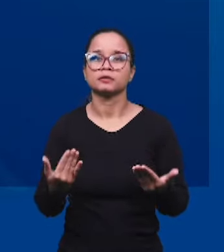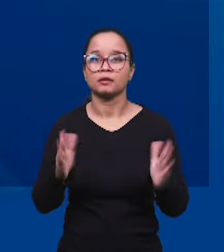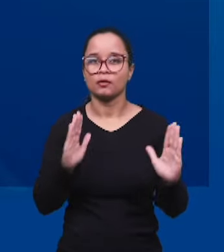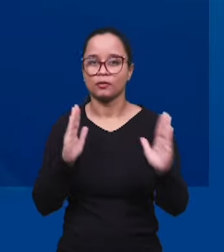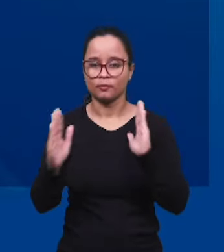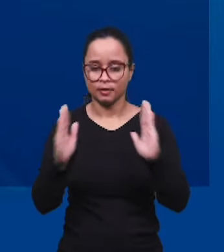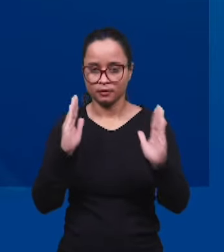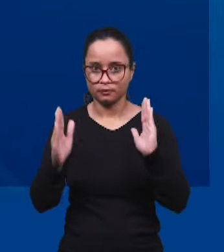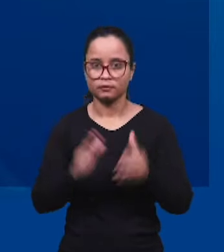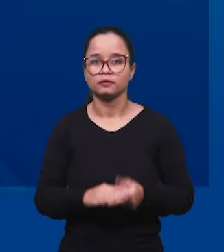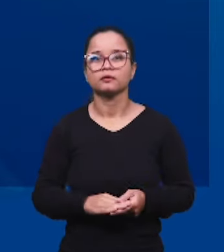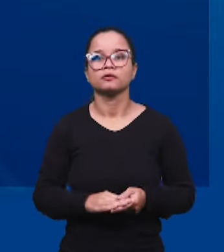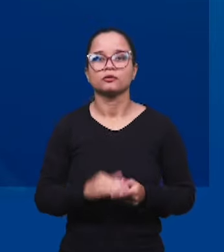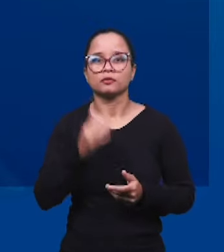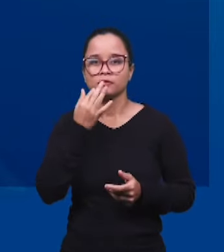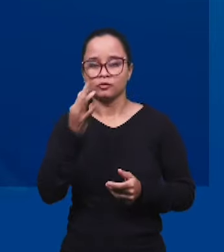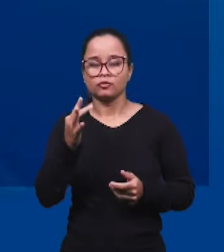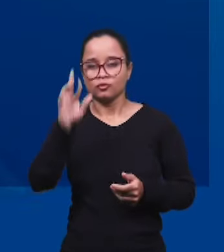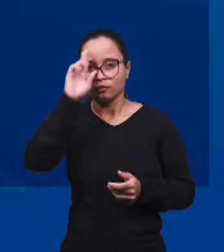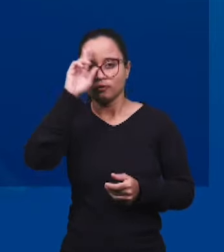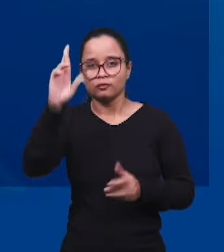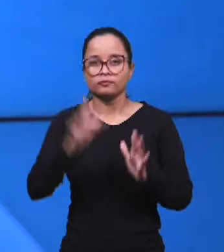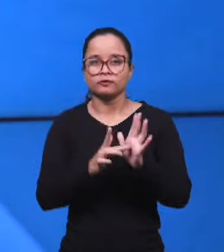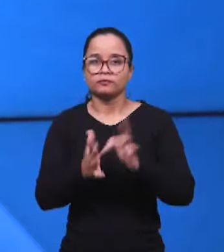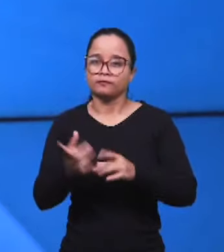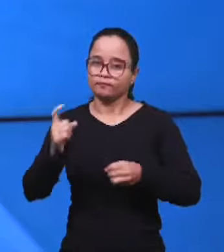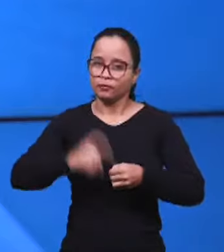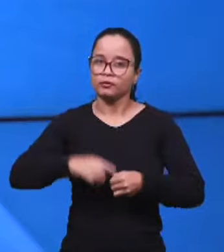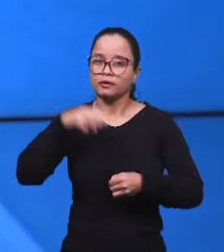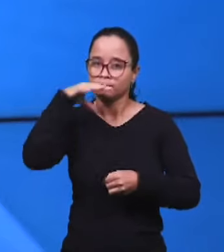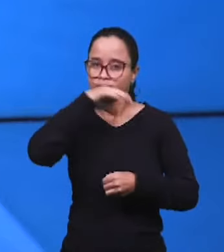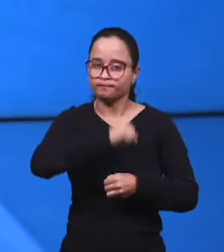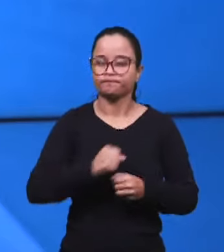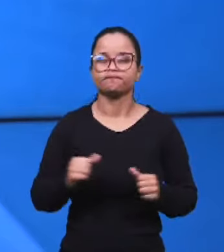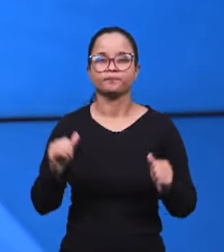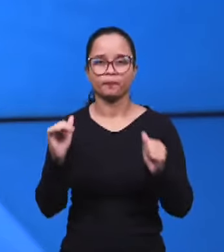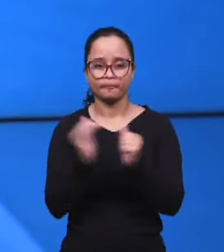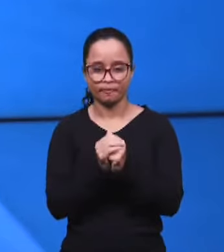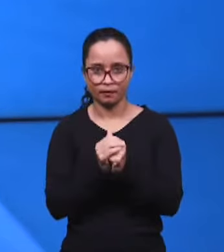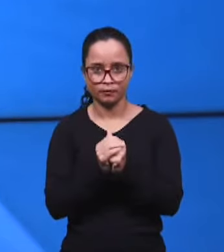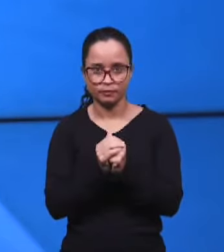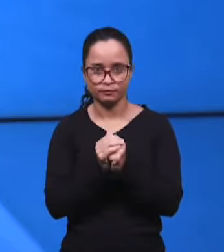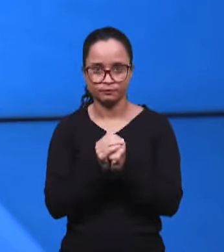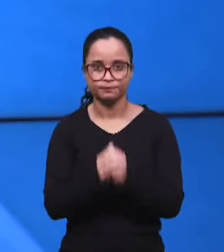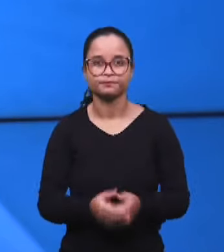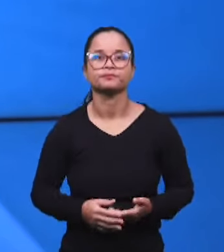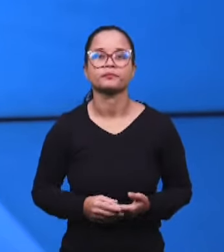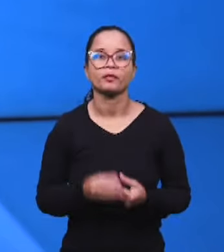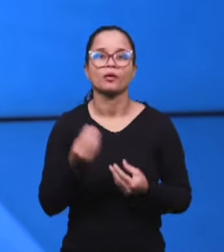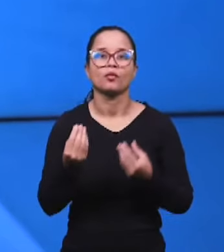do breve, o Senhor está próximo de voltar. Amém, Marcos. Que forma que a palavra nos